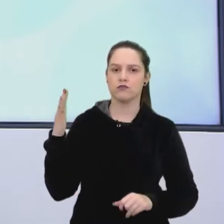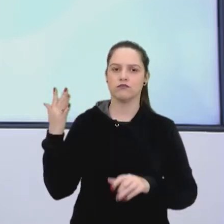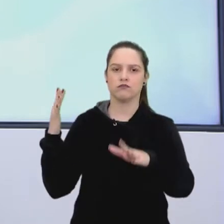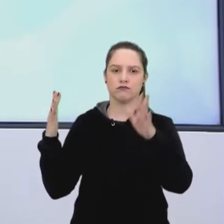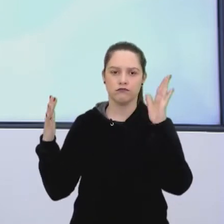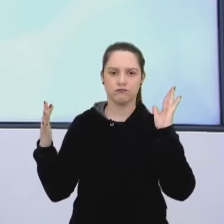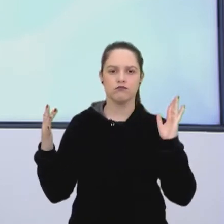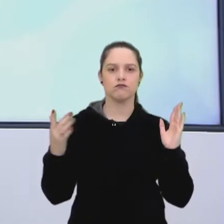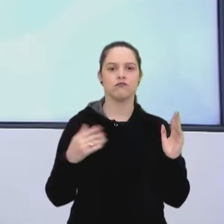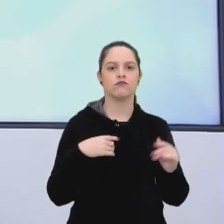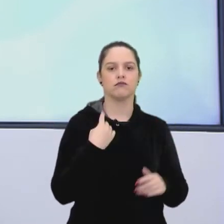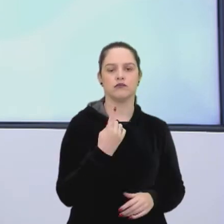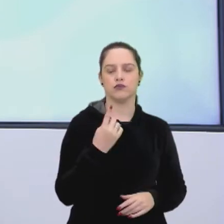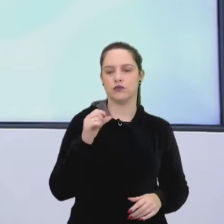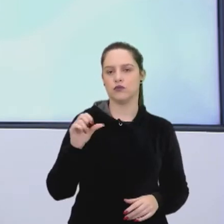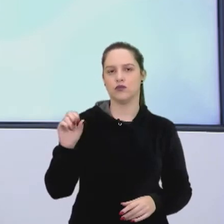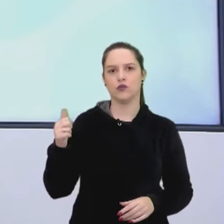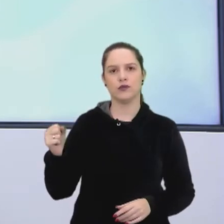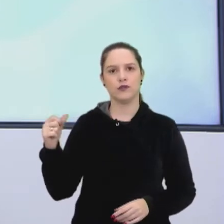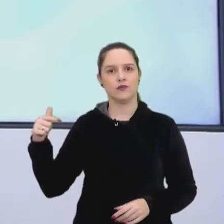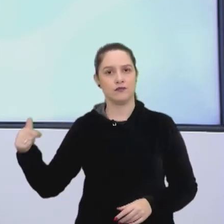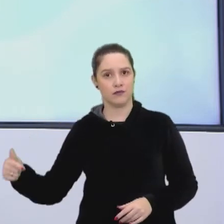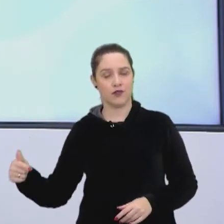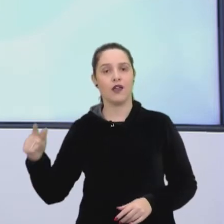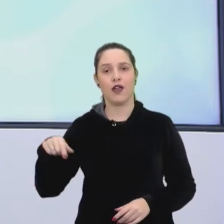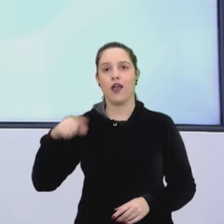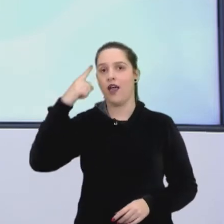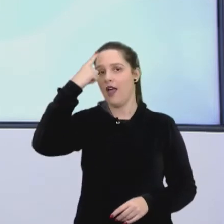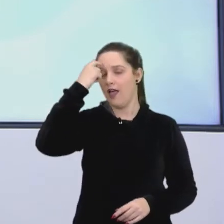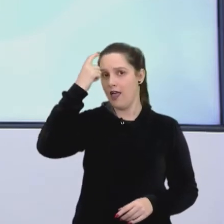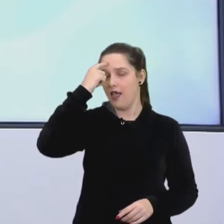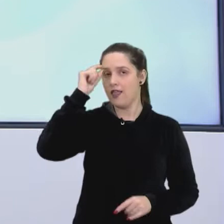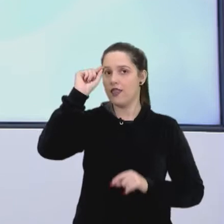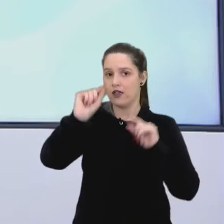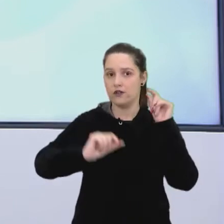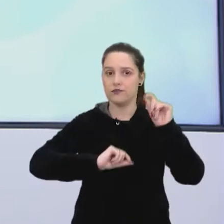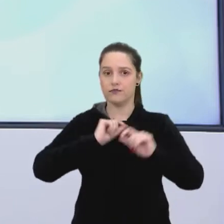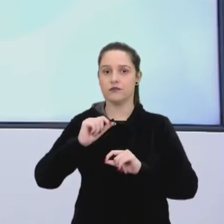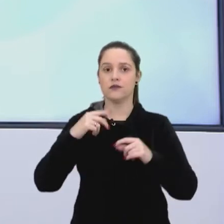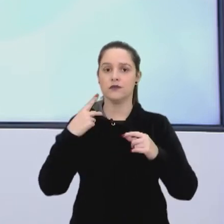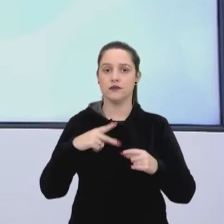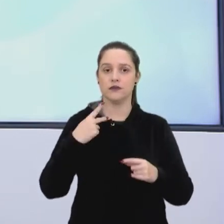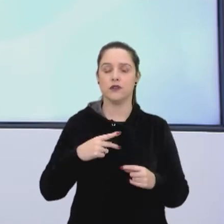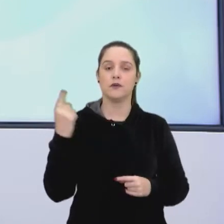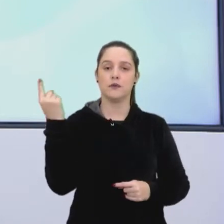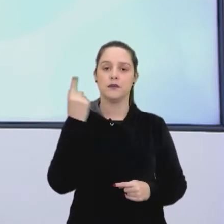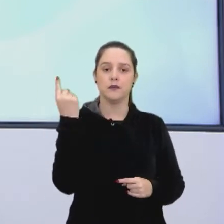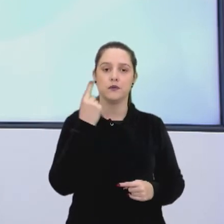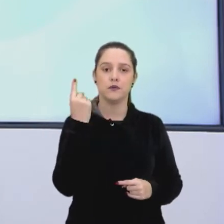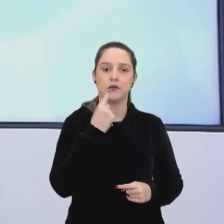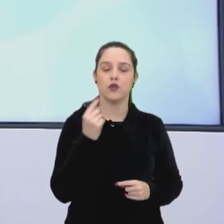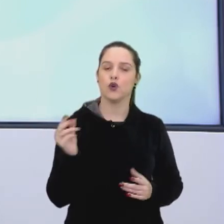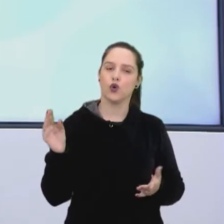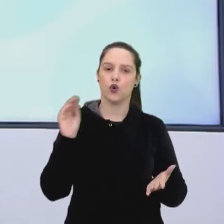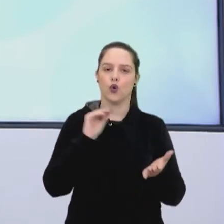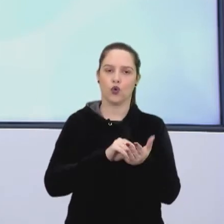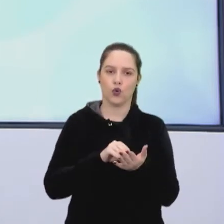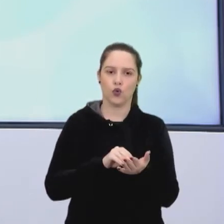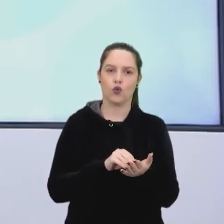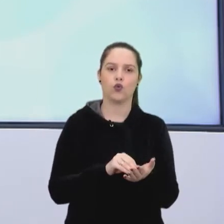publicada em 1987. E a ideia, né, de que, né, a primeira-ministra colocou, né,